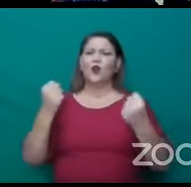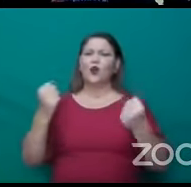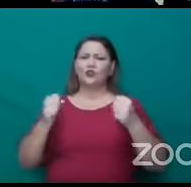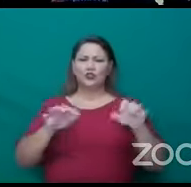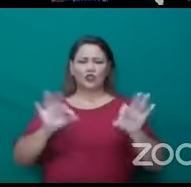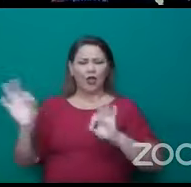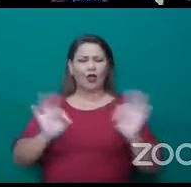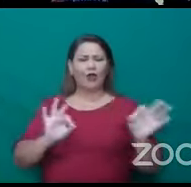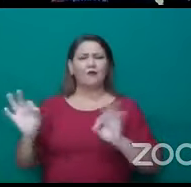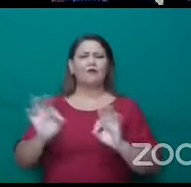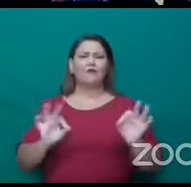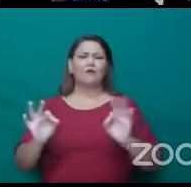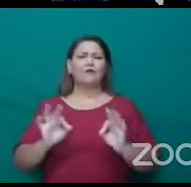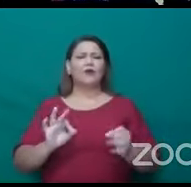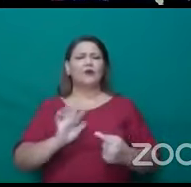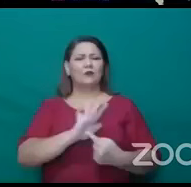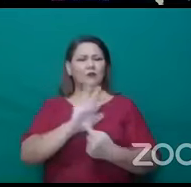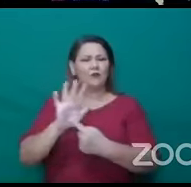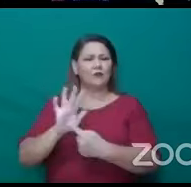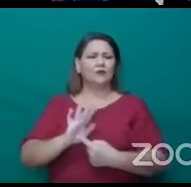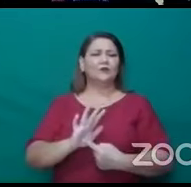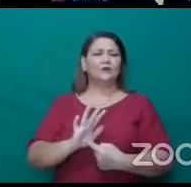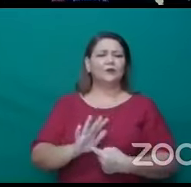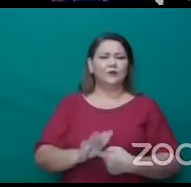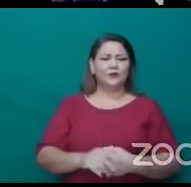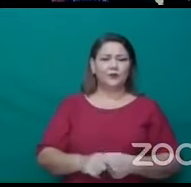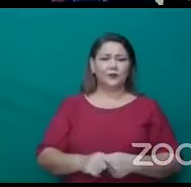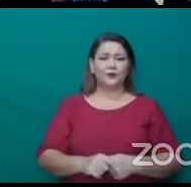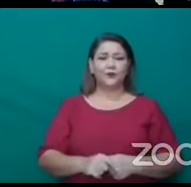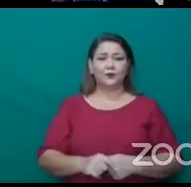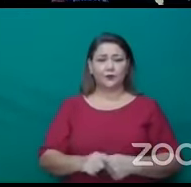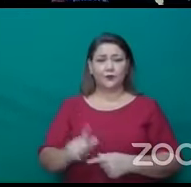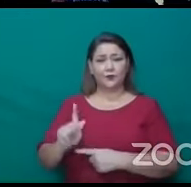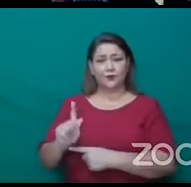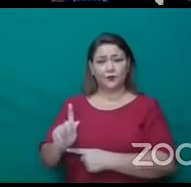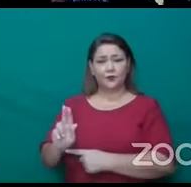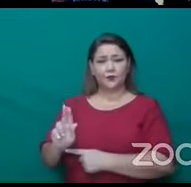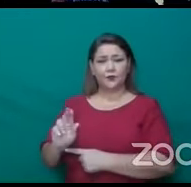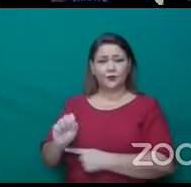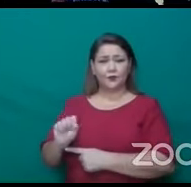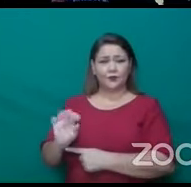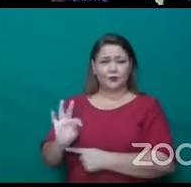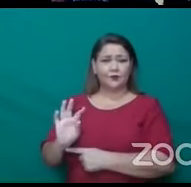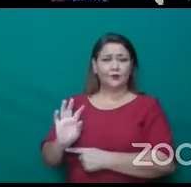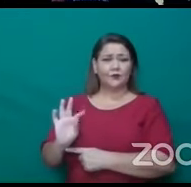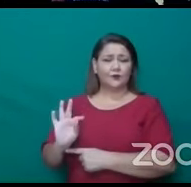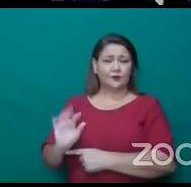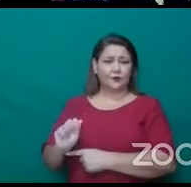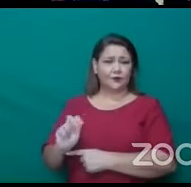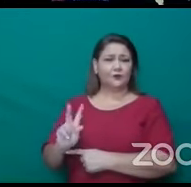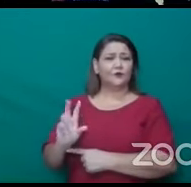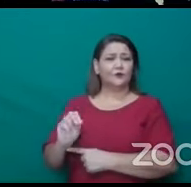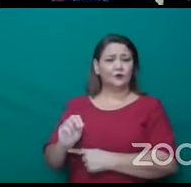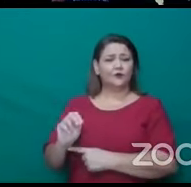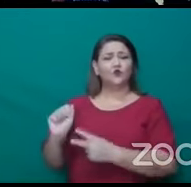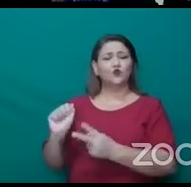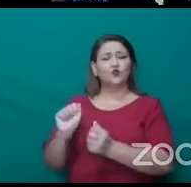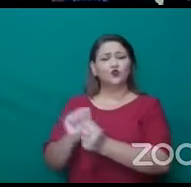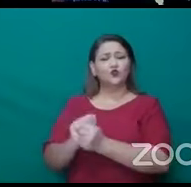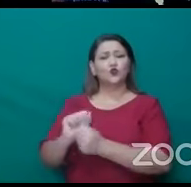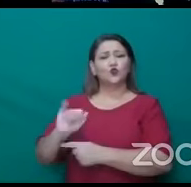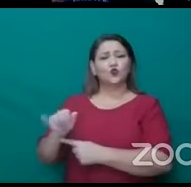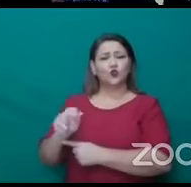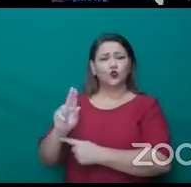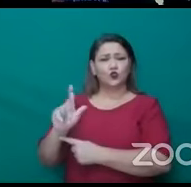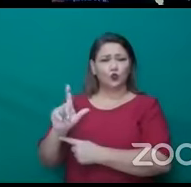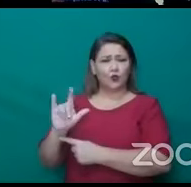gente conseguiu estrutura, assim, com o Gustavo, nosso produtor, ele e a Júlia, que fizeram um trabalho, assim,